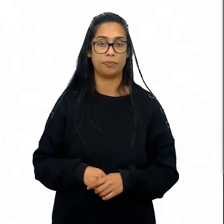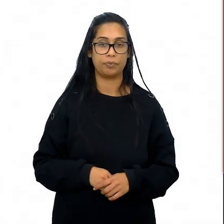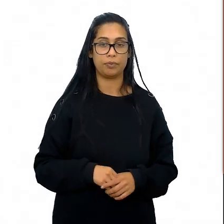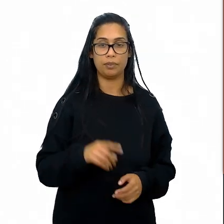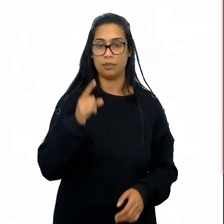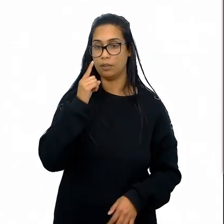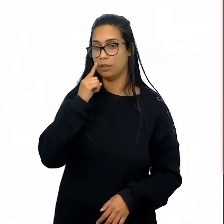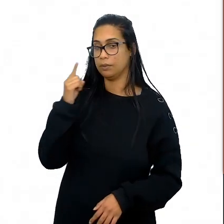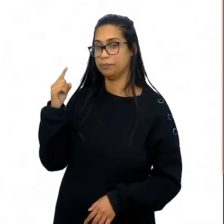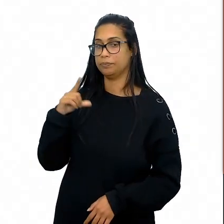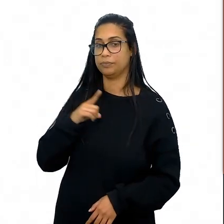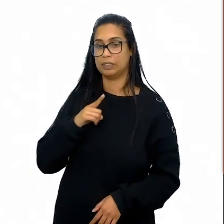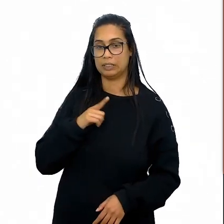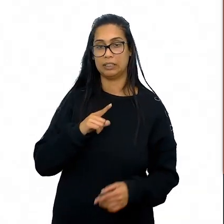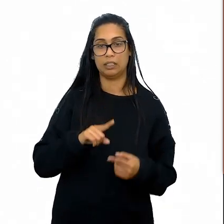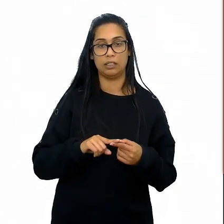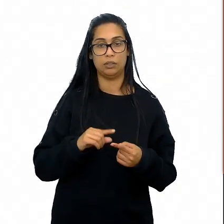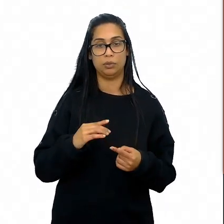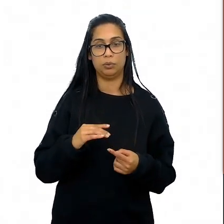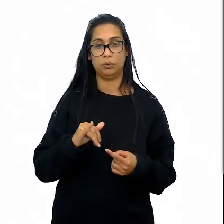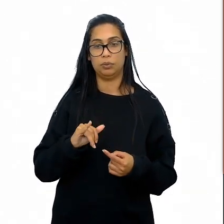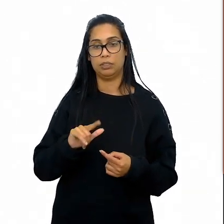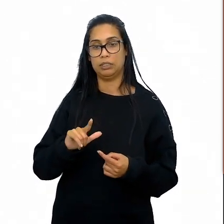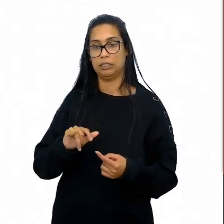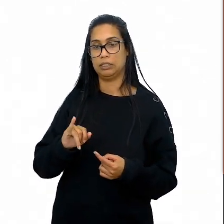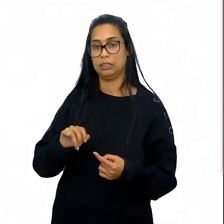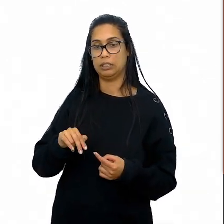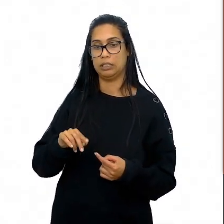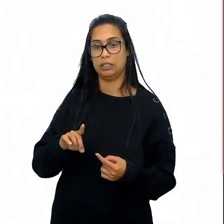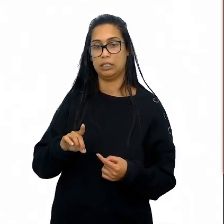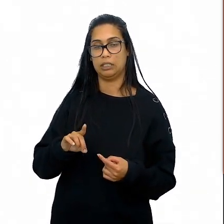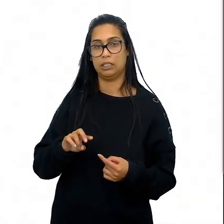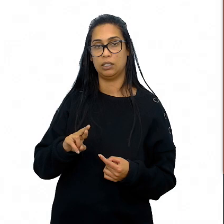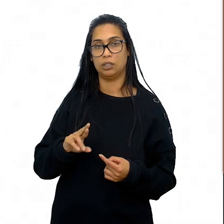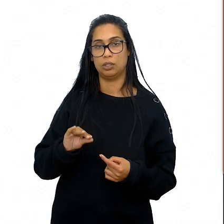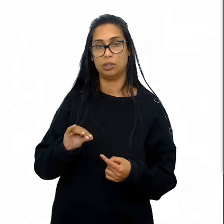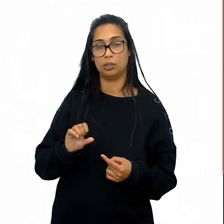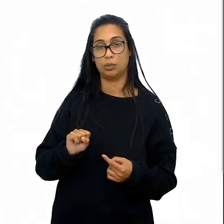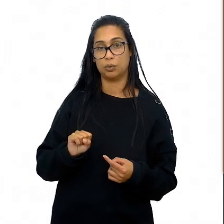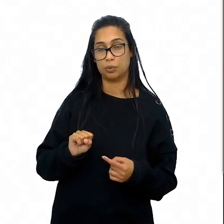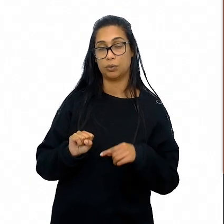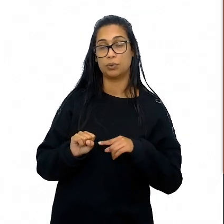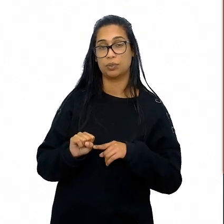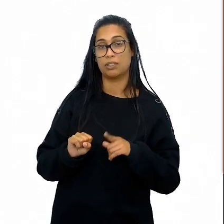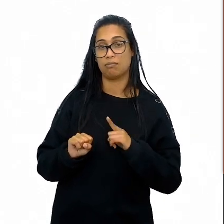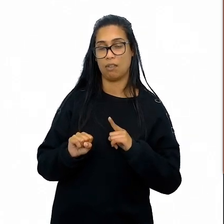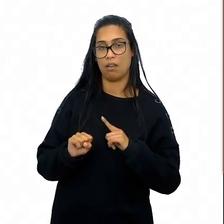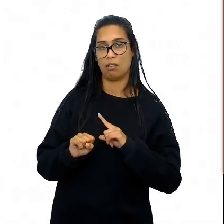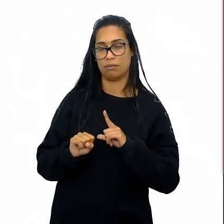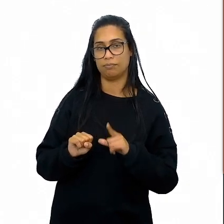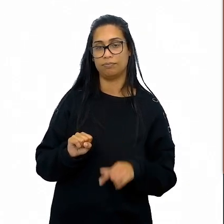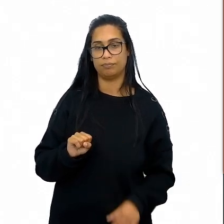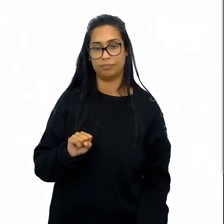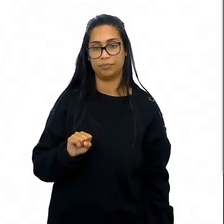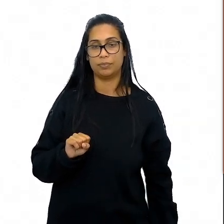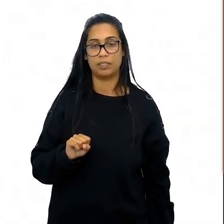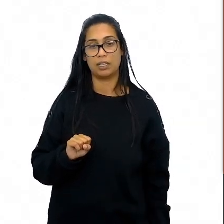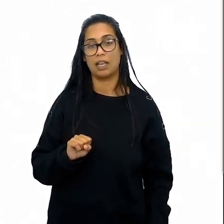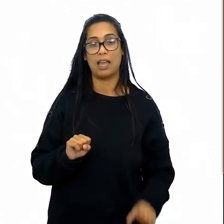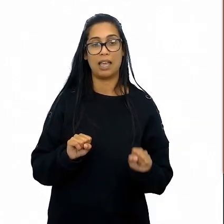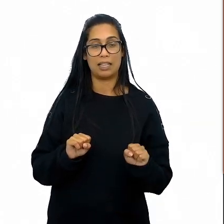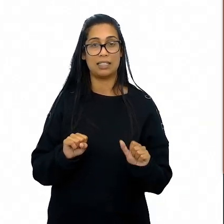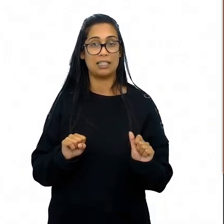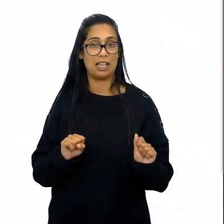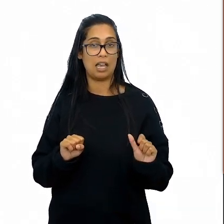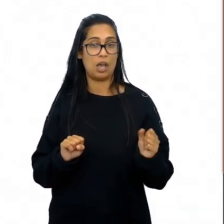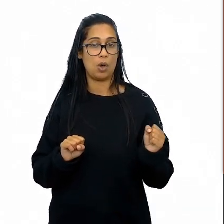né das nossas sequências de atividades nós temos aqui agora falando da sa8